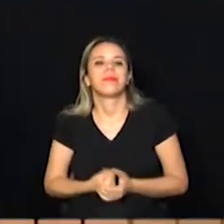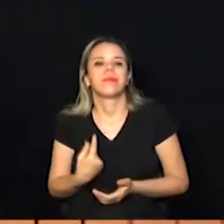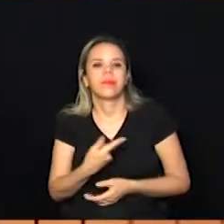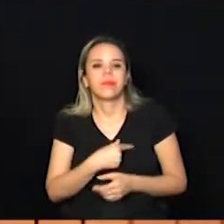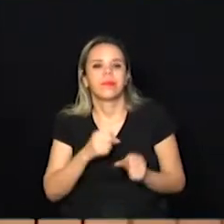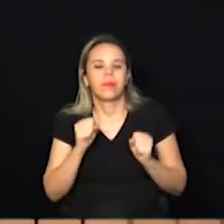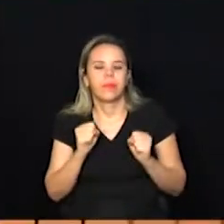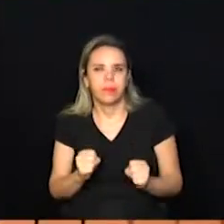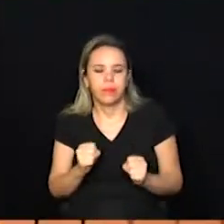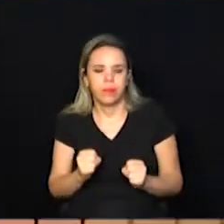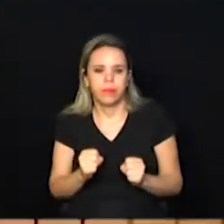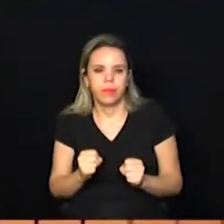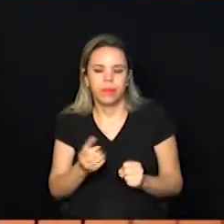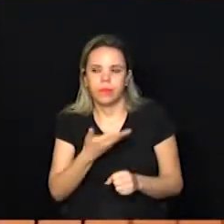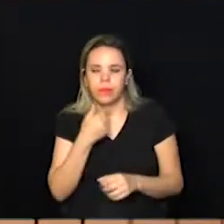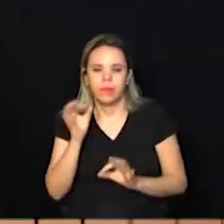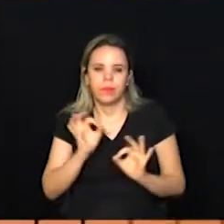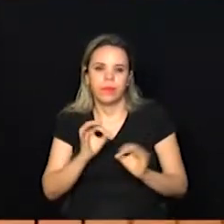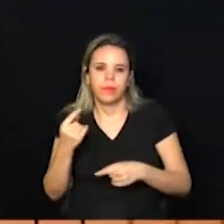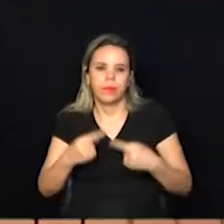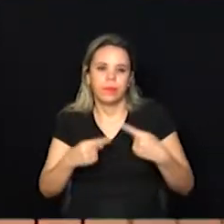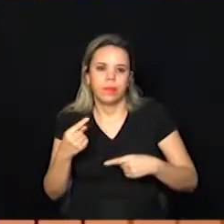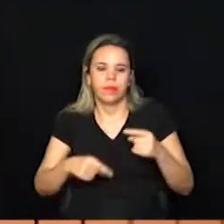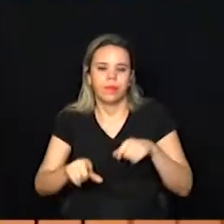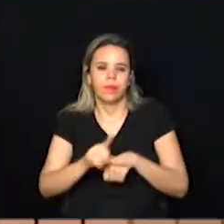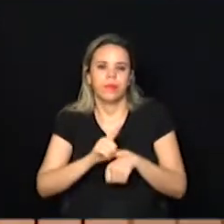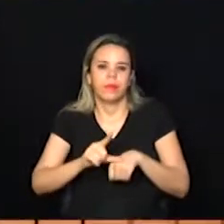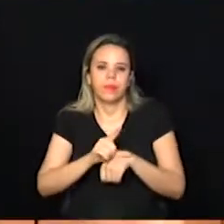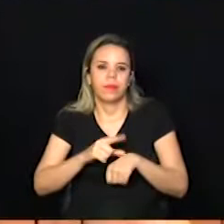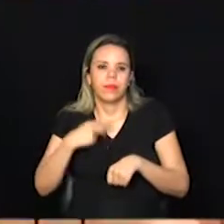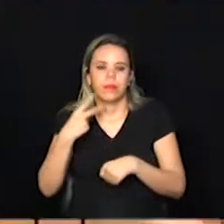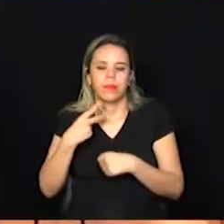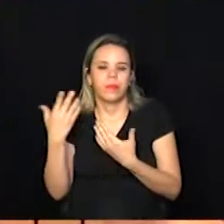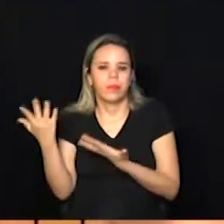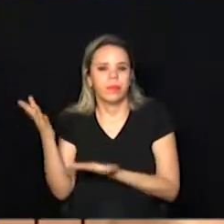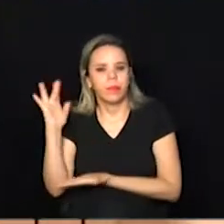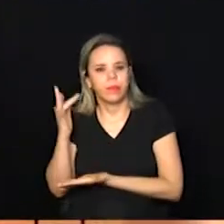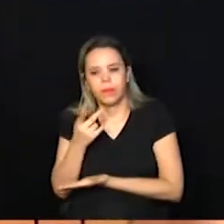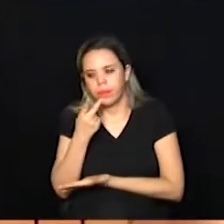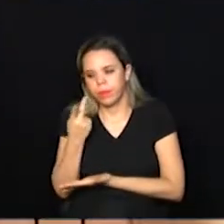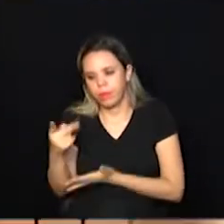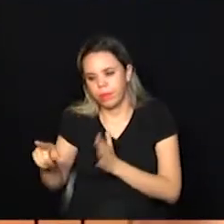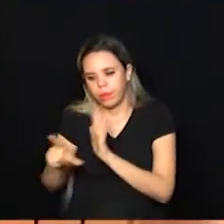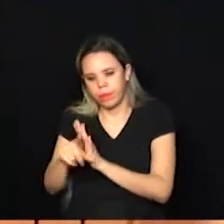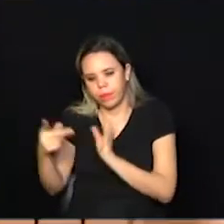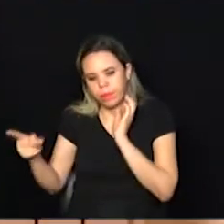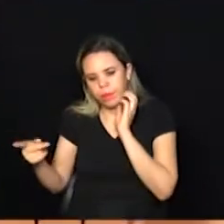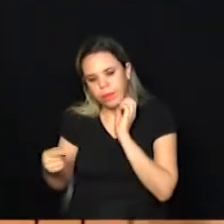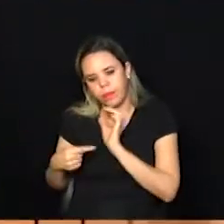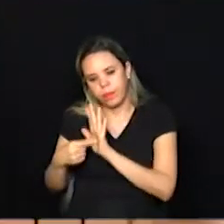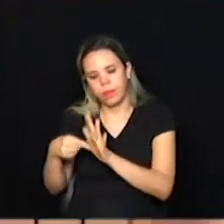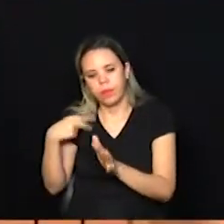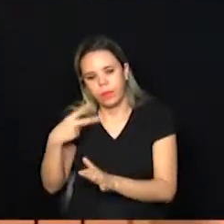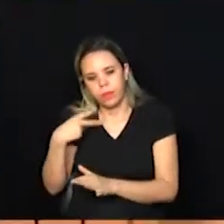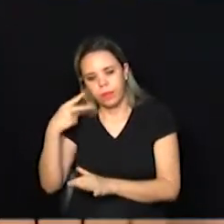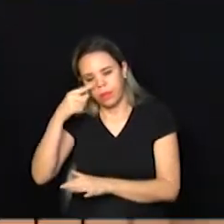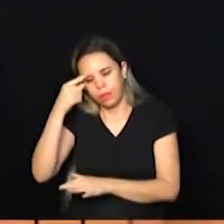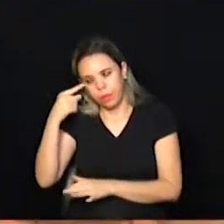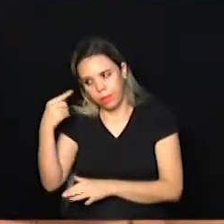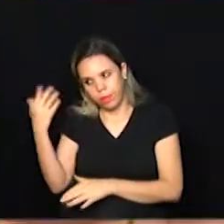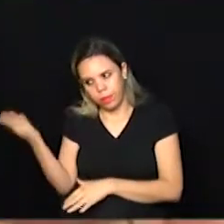possa aprimorar e discutir essa legislação. A vereadora Guida citou uma lei que ela apresentou com a vereadora Paula